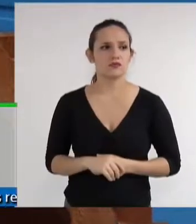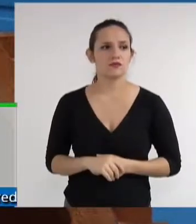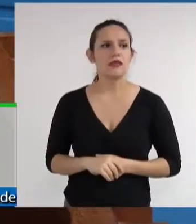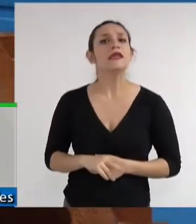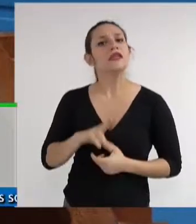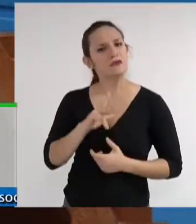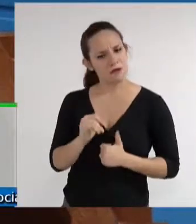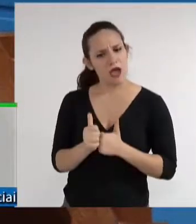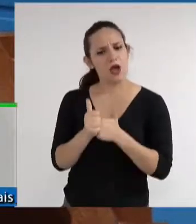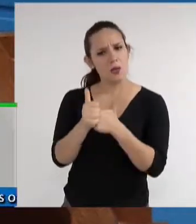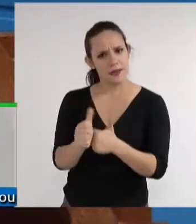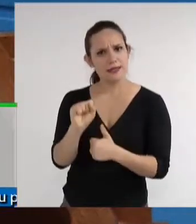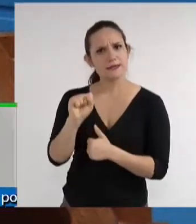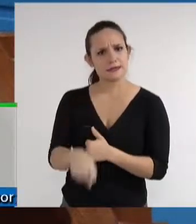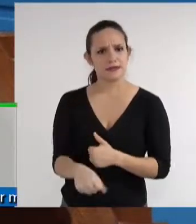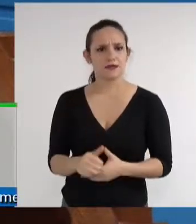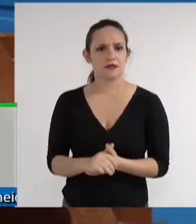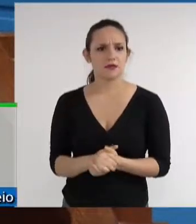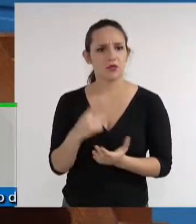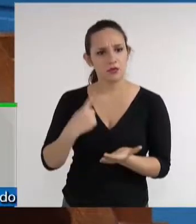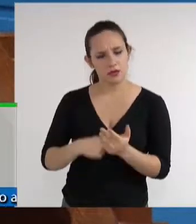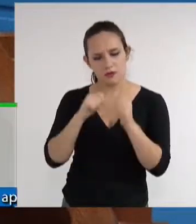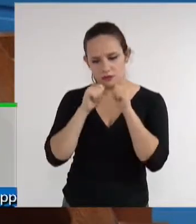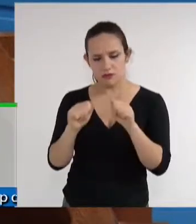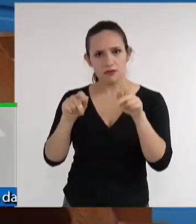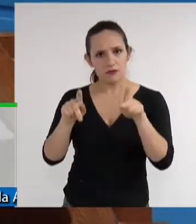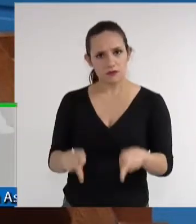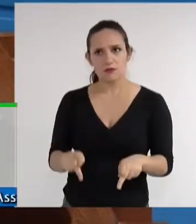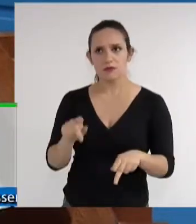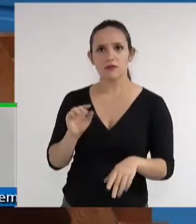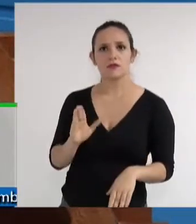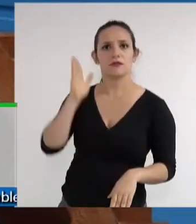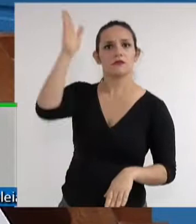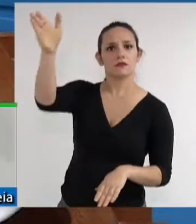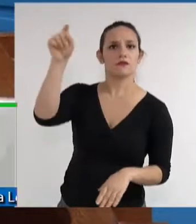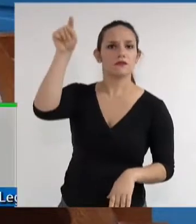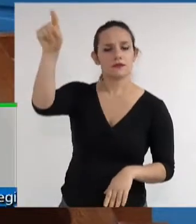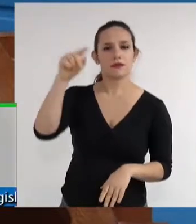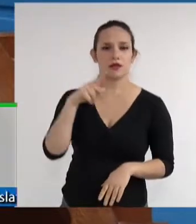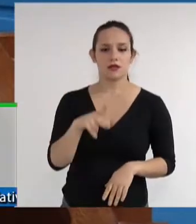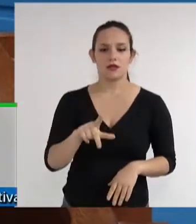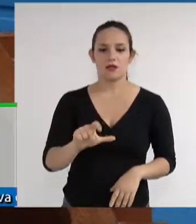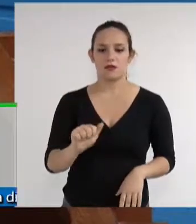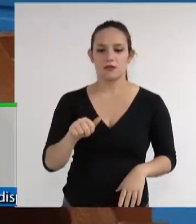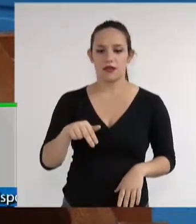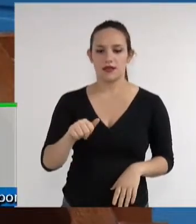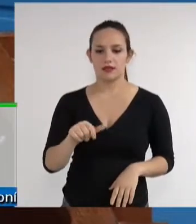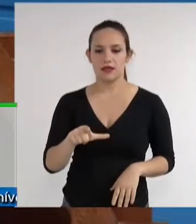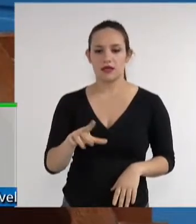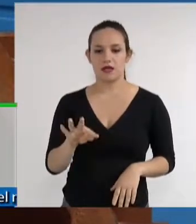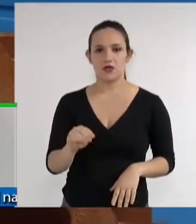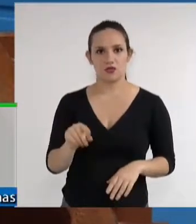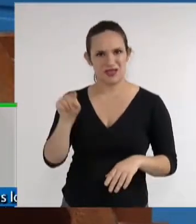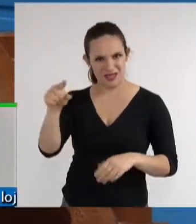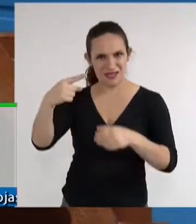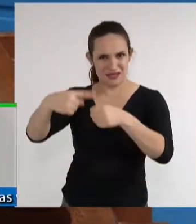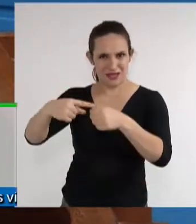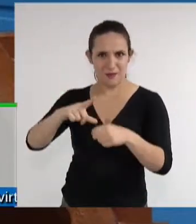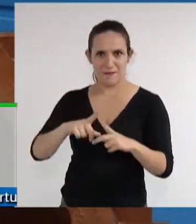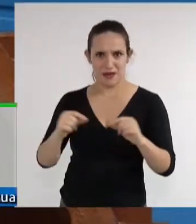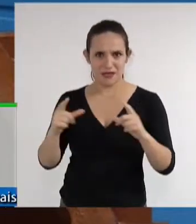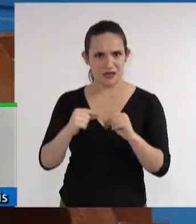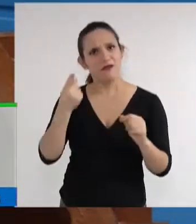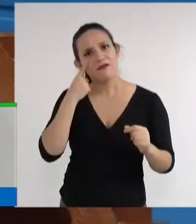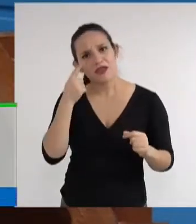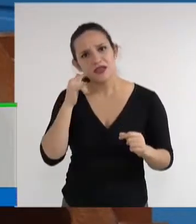inclusive, acompanhando na audiência que nós vamos ter lá no Palácio do Planalto, para ver se de uma vez por todas, ou a gente